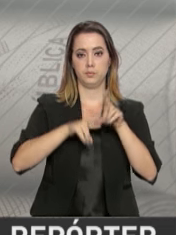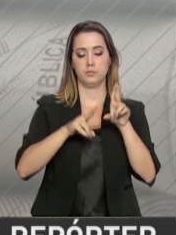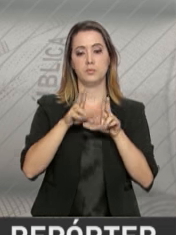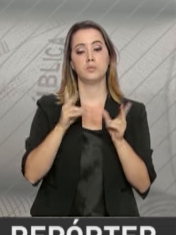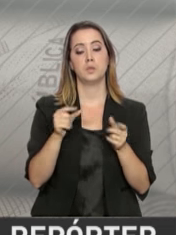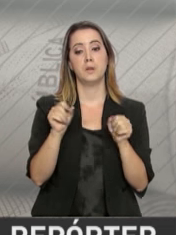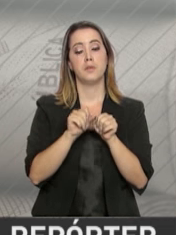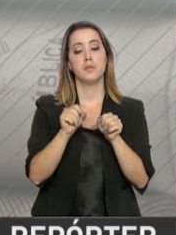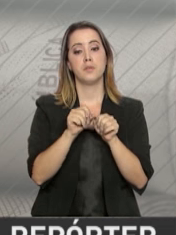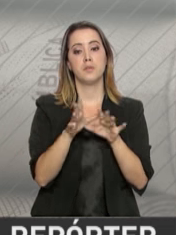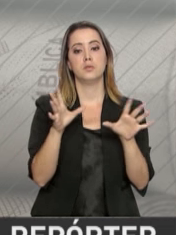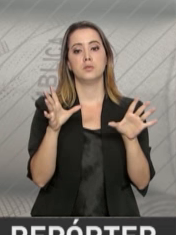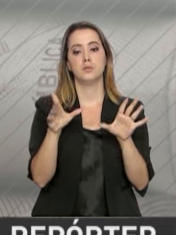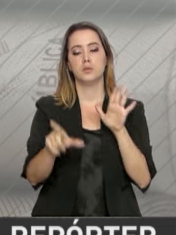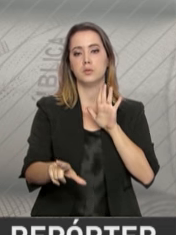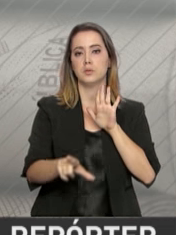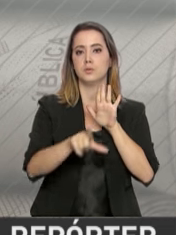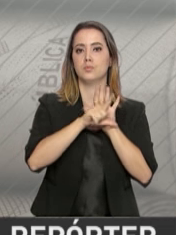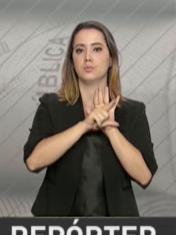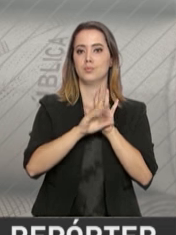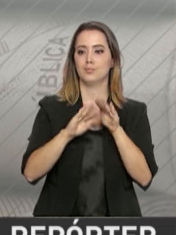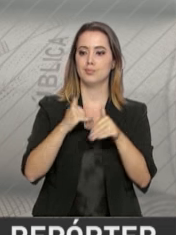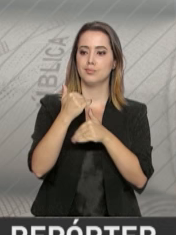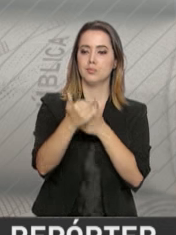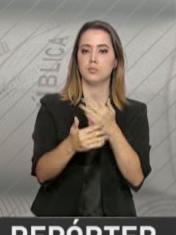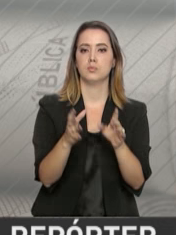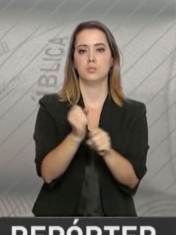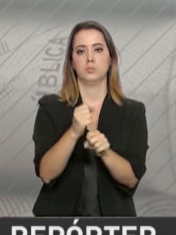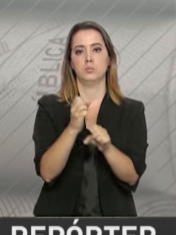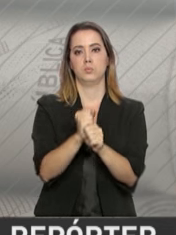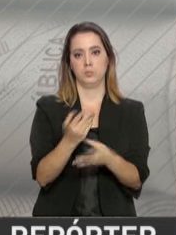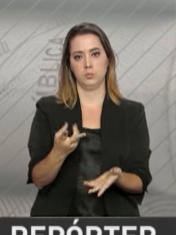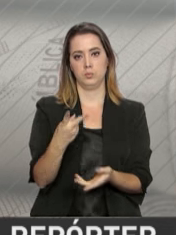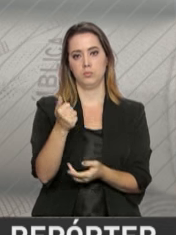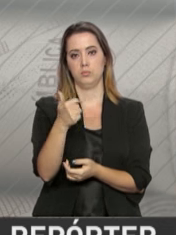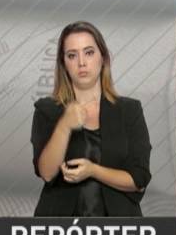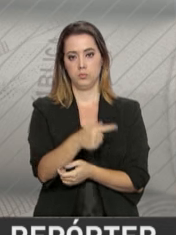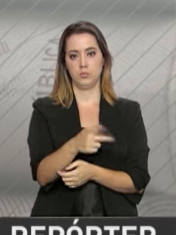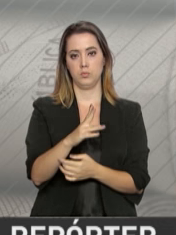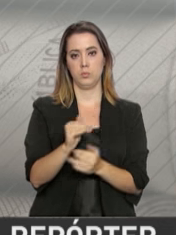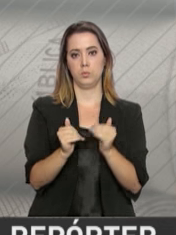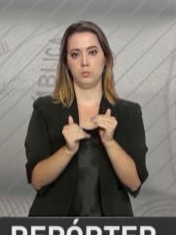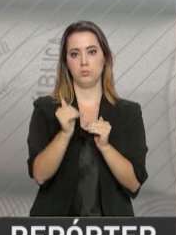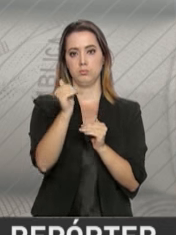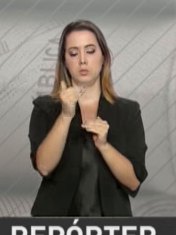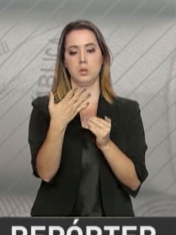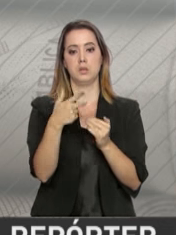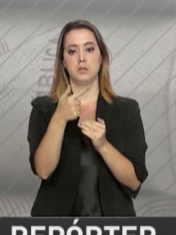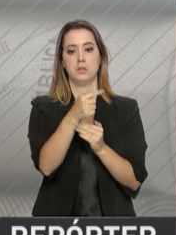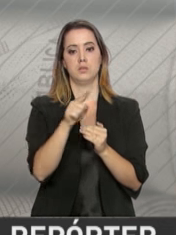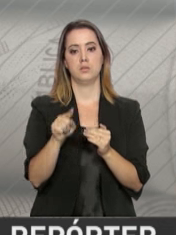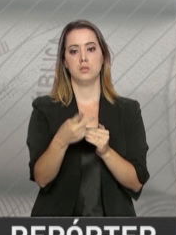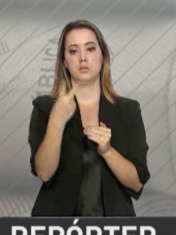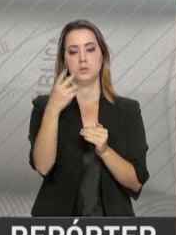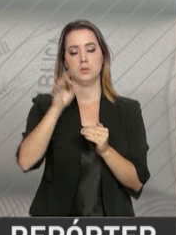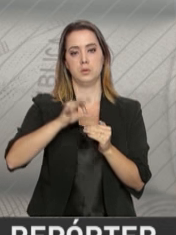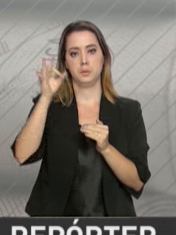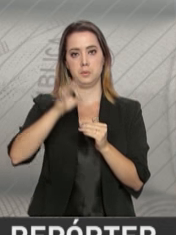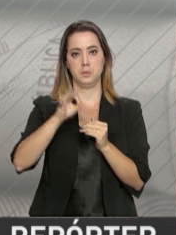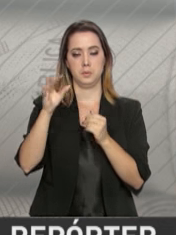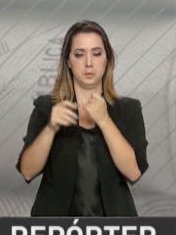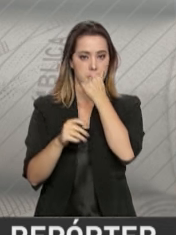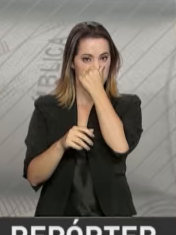lei orçamentária para o ano seguinte. Em 2017, as despesas não poderão crescer mais do que